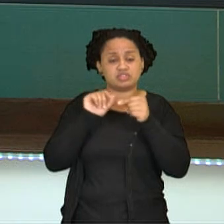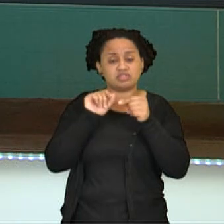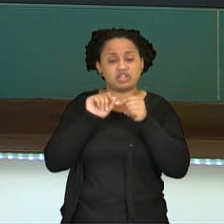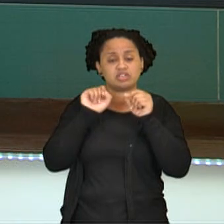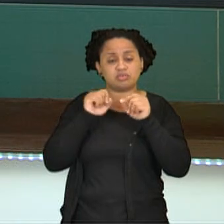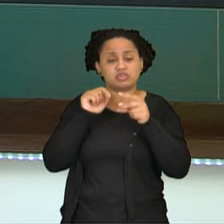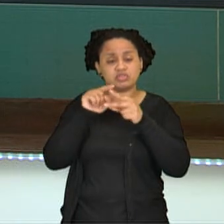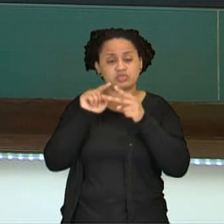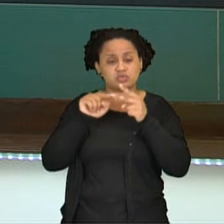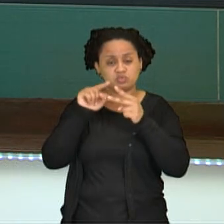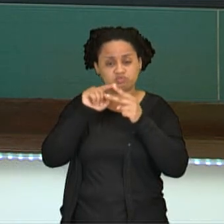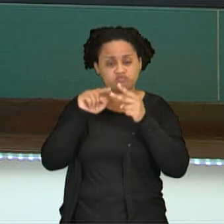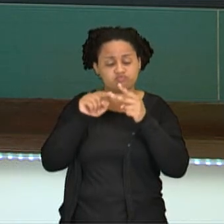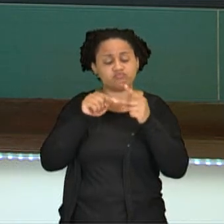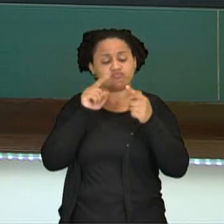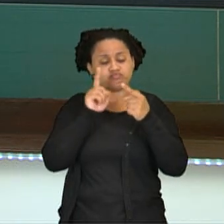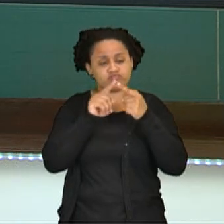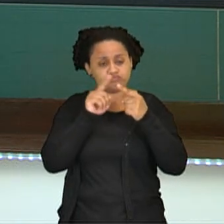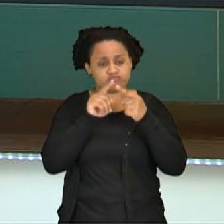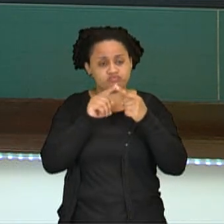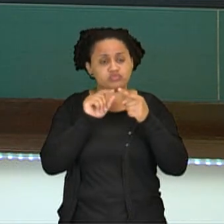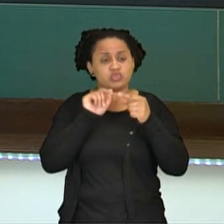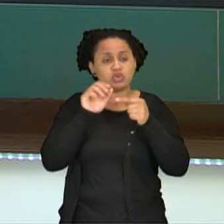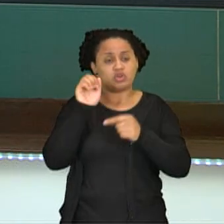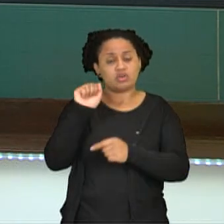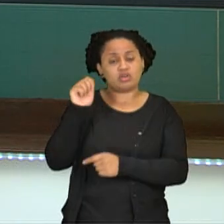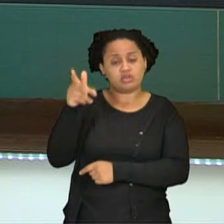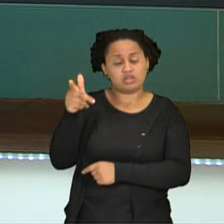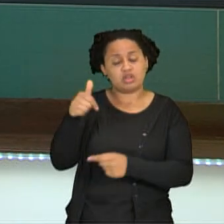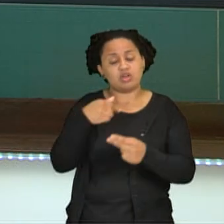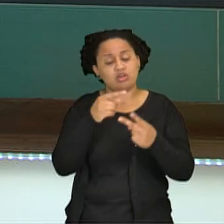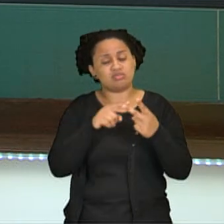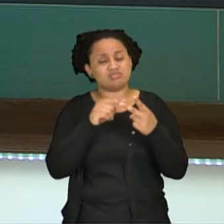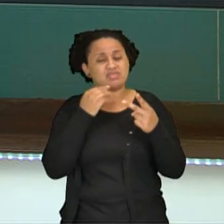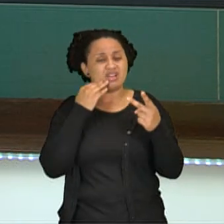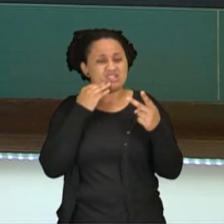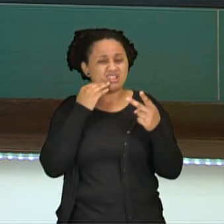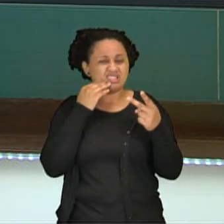fazer duas coisas. Ela ou acelera ou ela deforma.